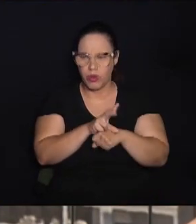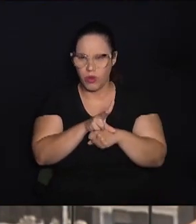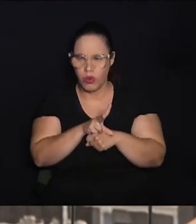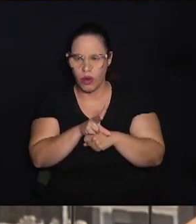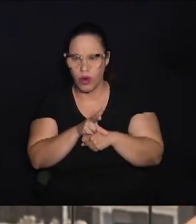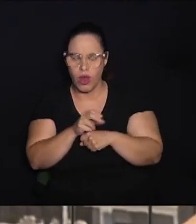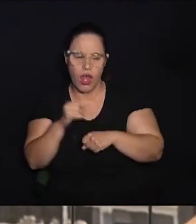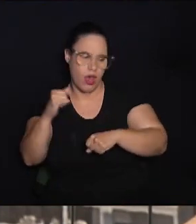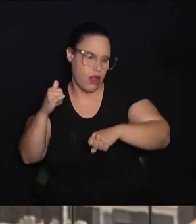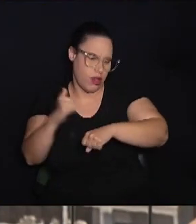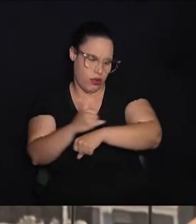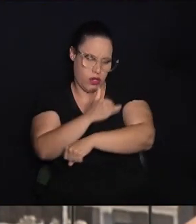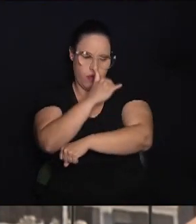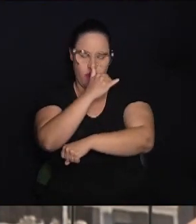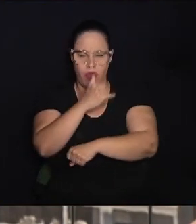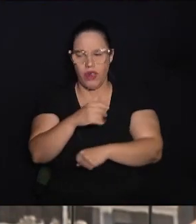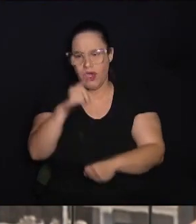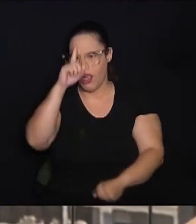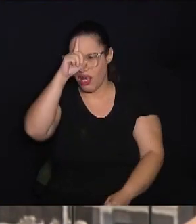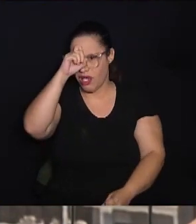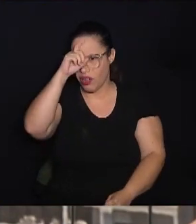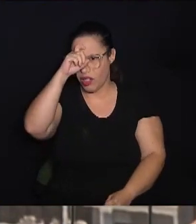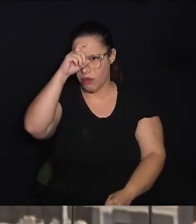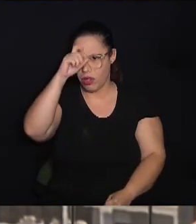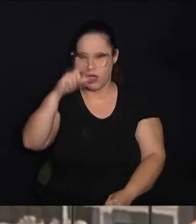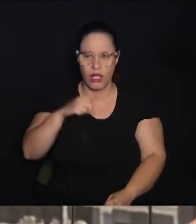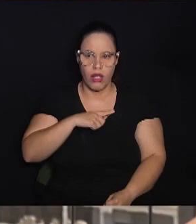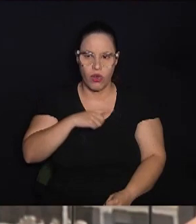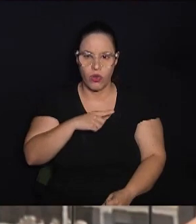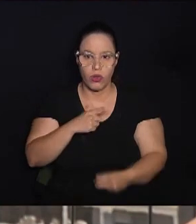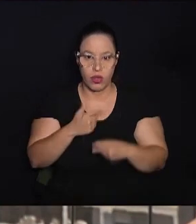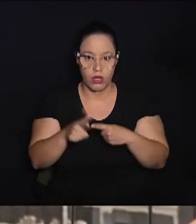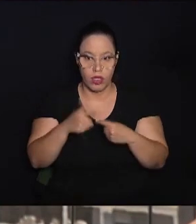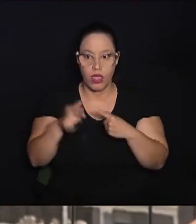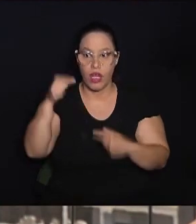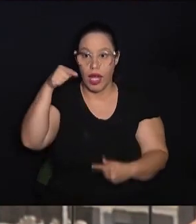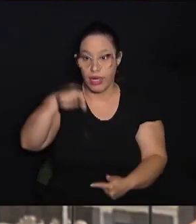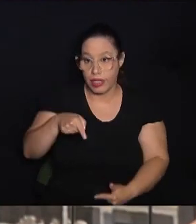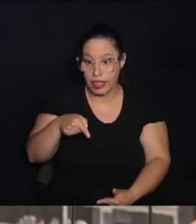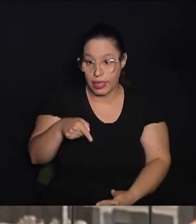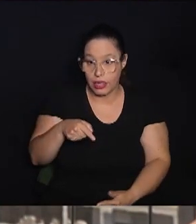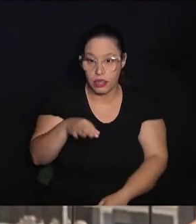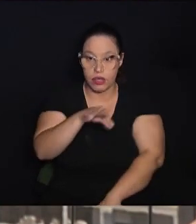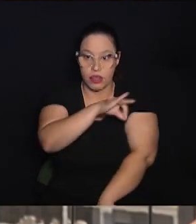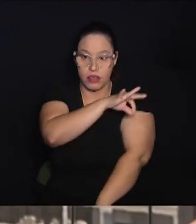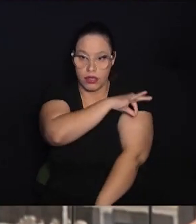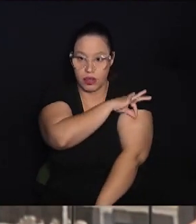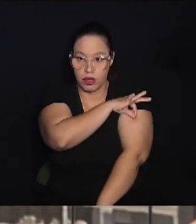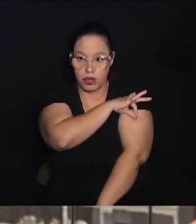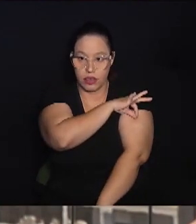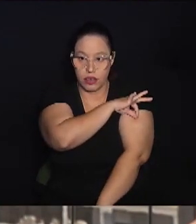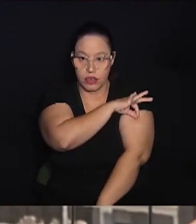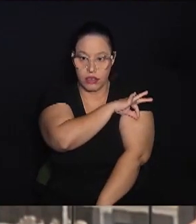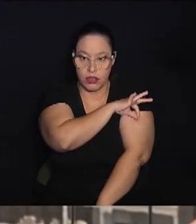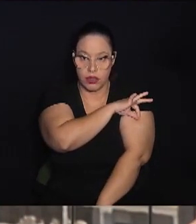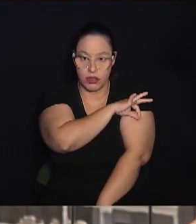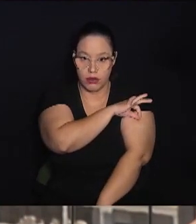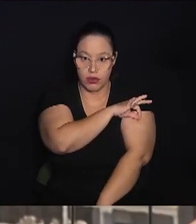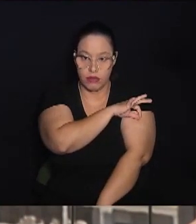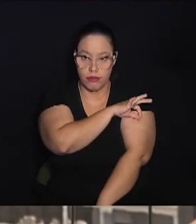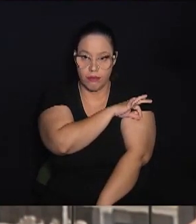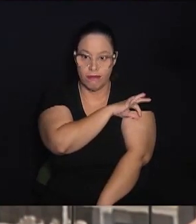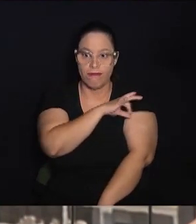aéreas tiveram problema os hospitais né mas aqui em Campinas as a prefeitura contabilizou alguns danos nos